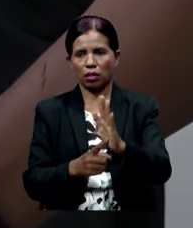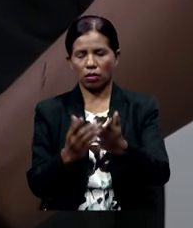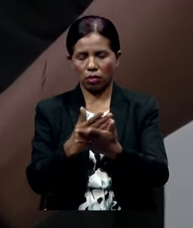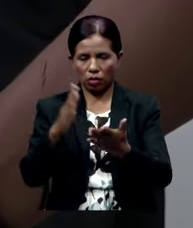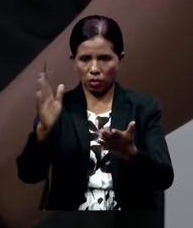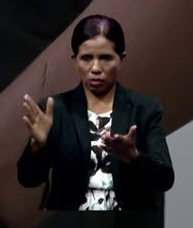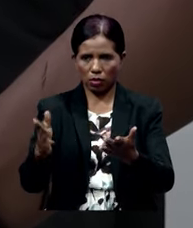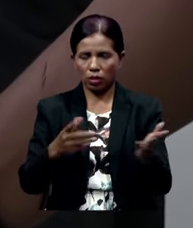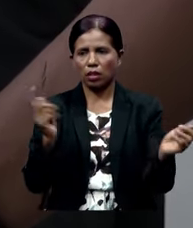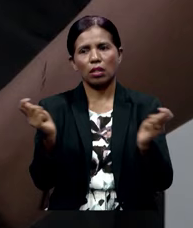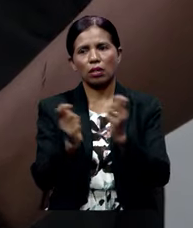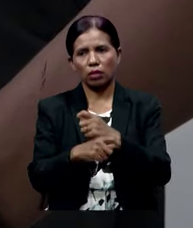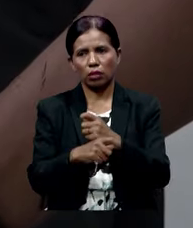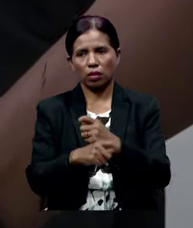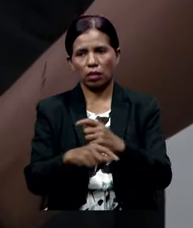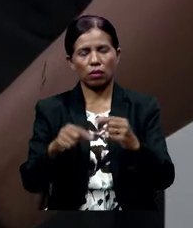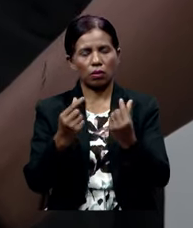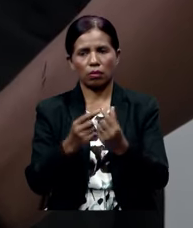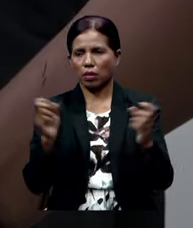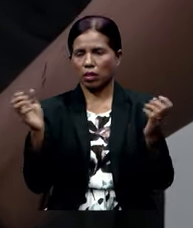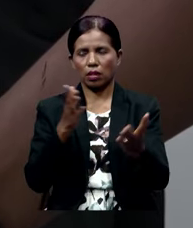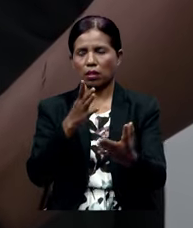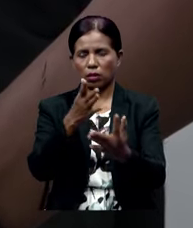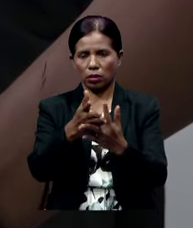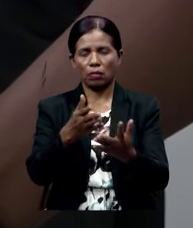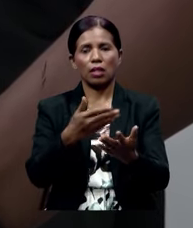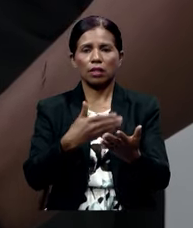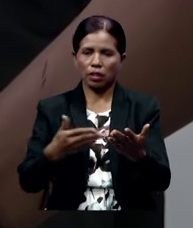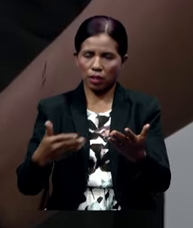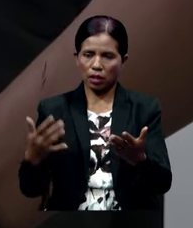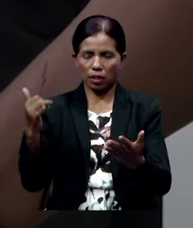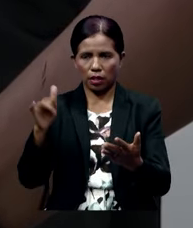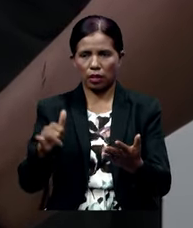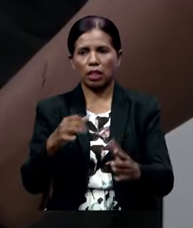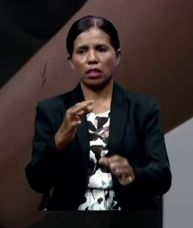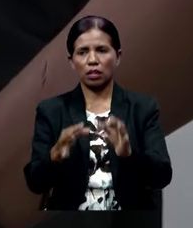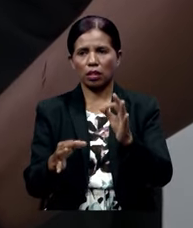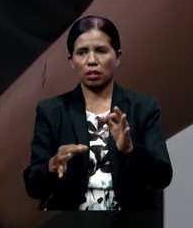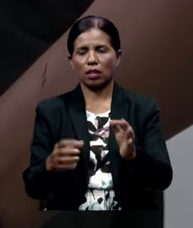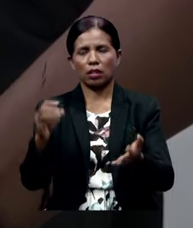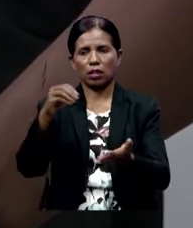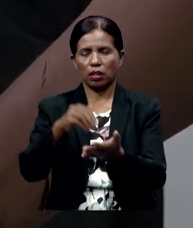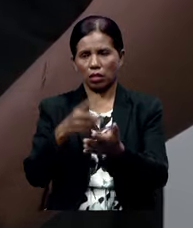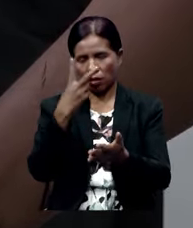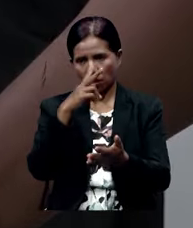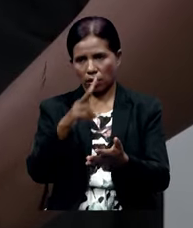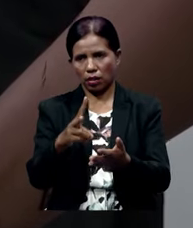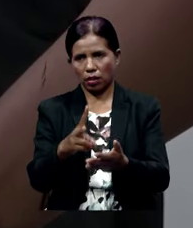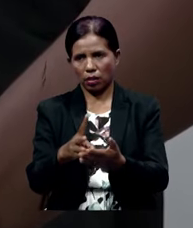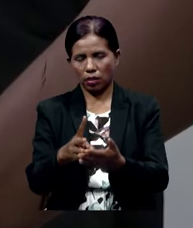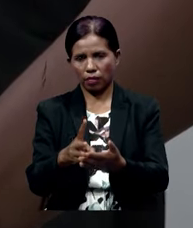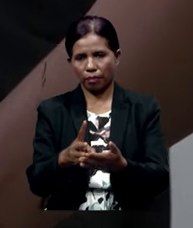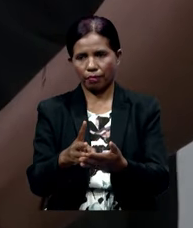libane sira troka tena i ekipa la consege acceso a produto ne nun e kuan wit ita fisicamente hare o observacion